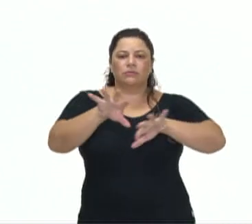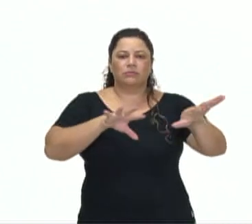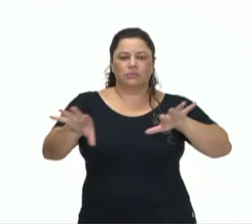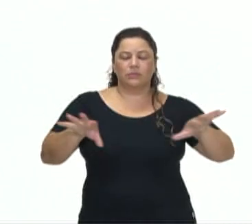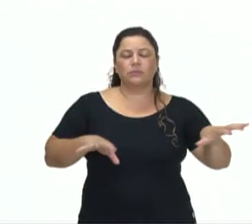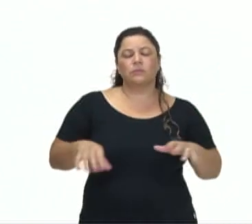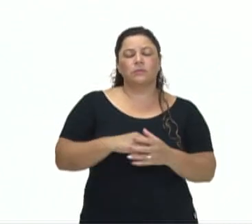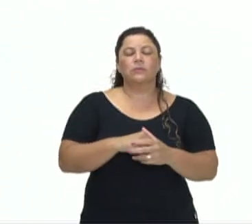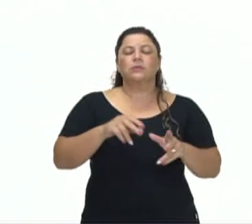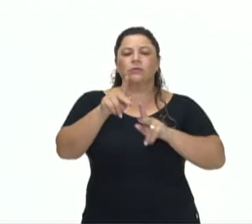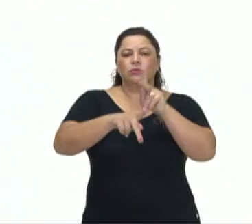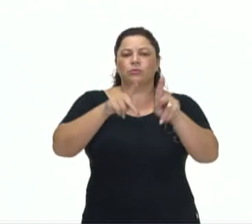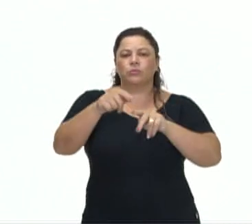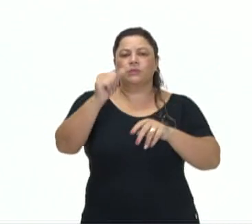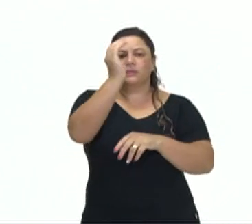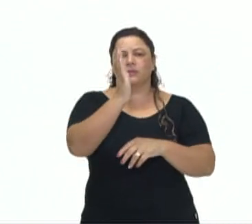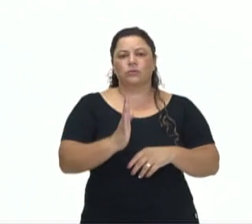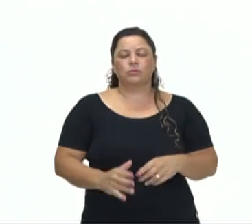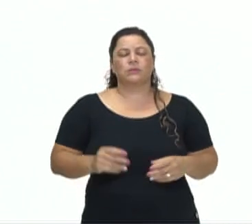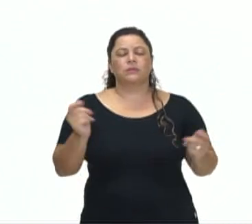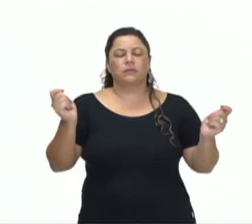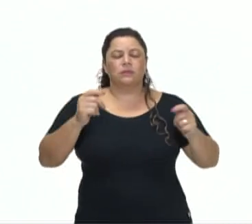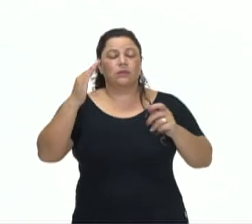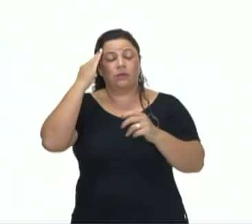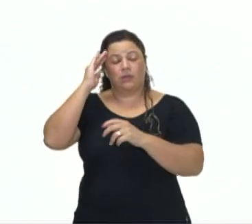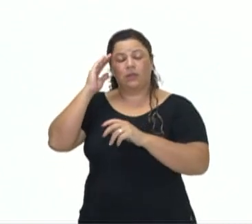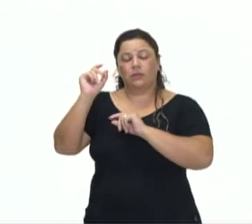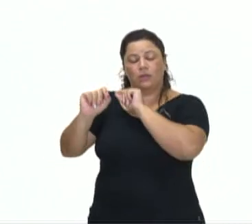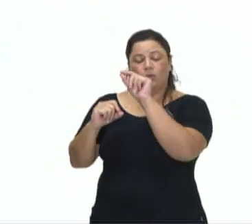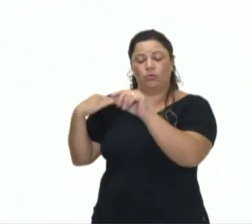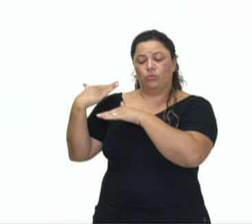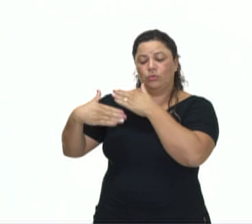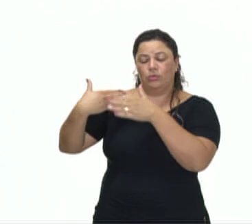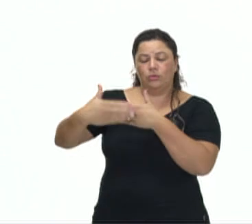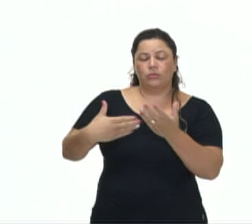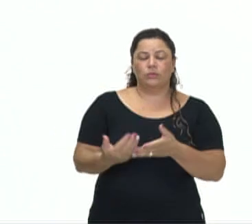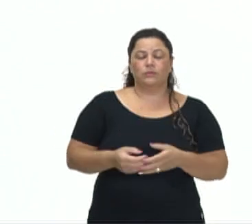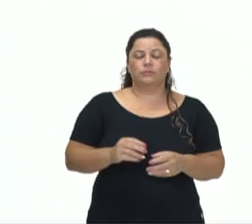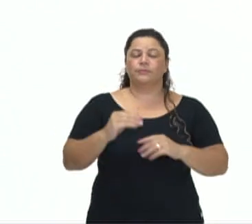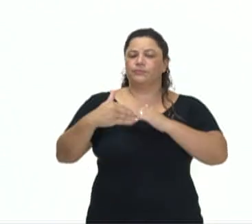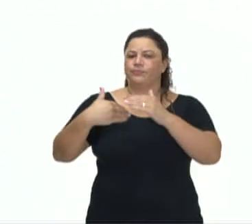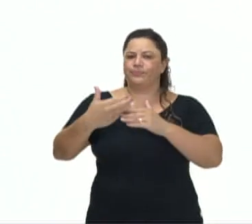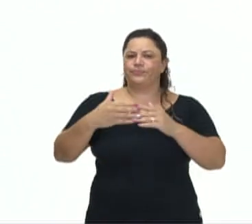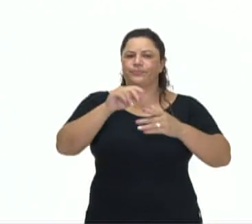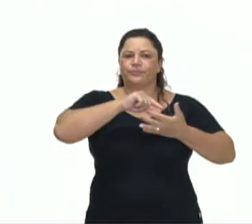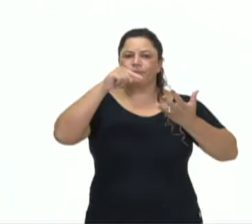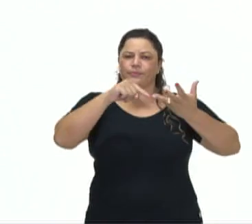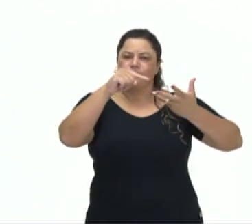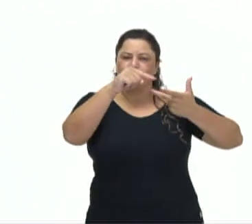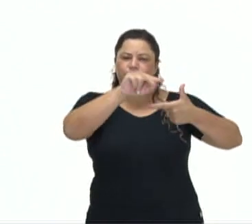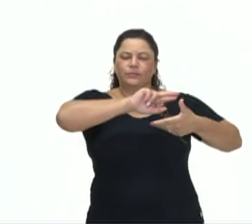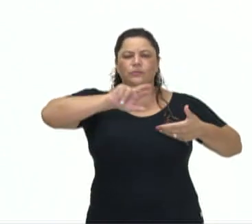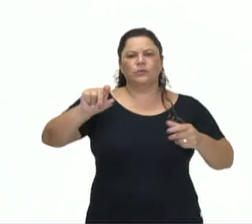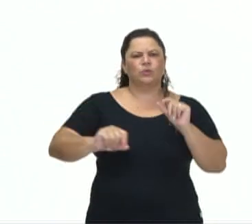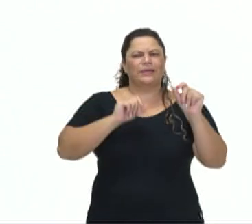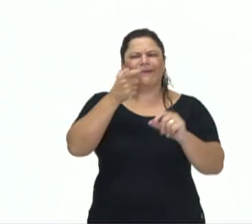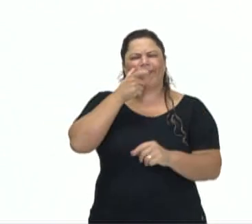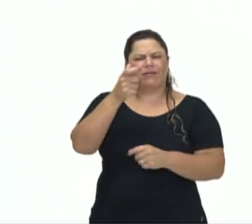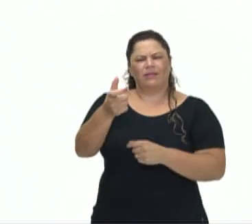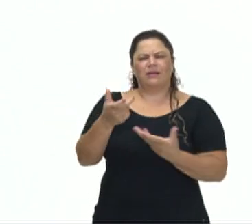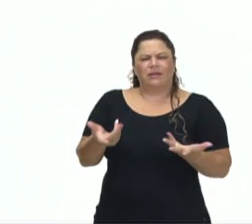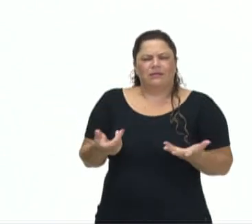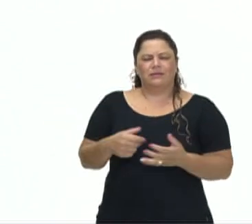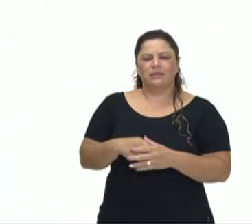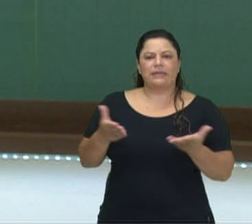população no Brasil, levando em conta os fatores históricos da diversidade. O que interessa saber